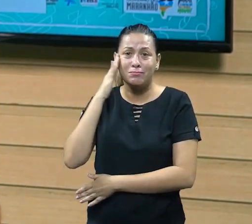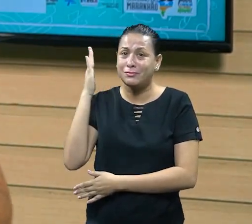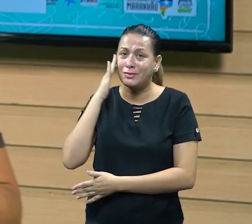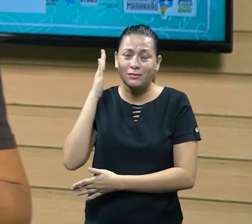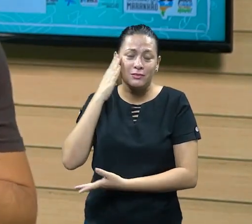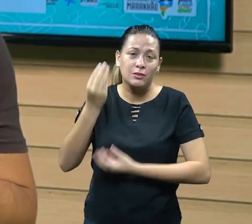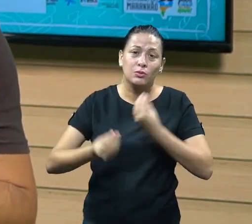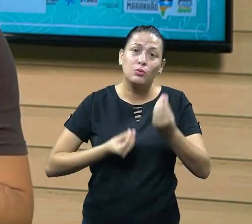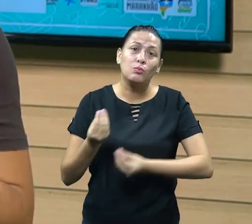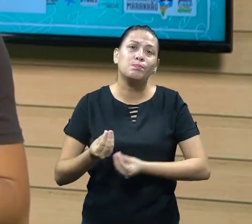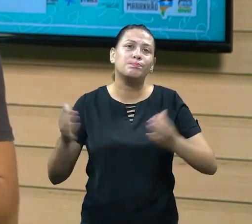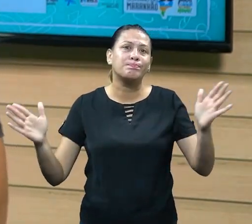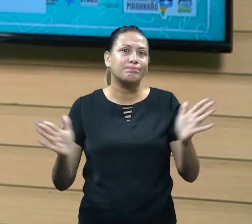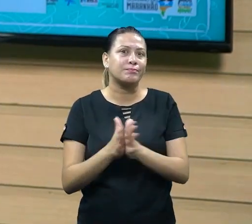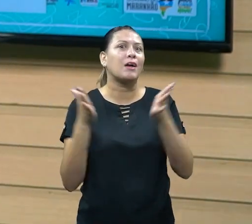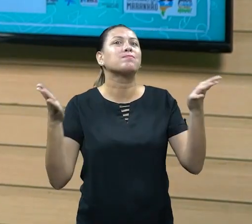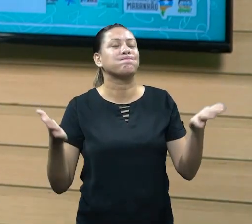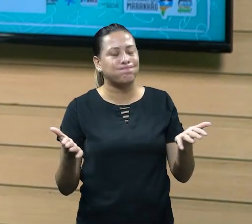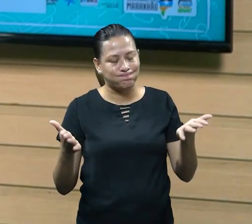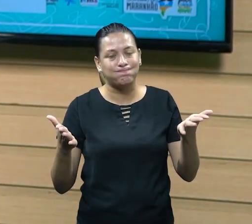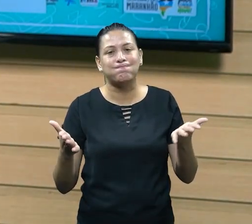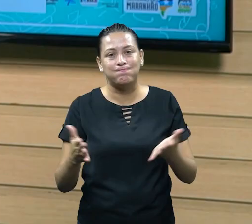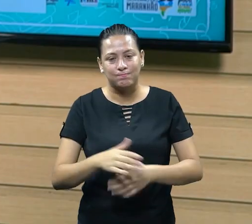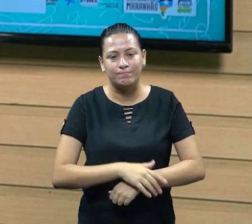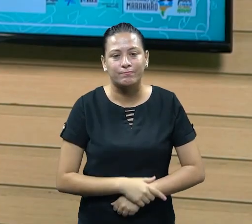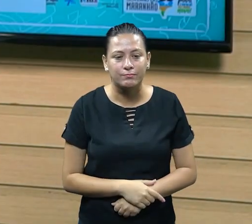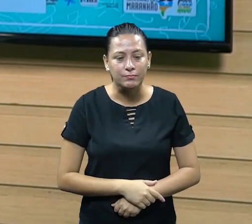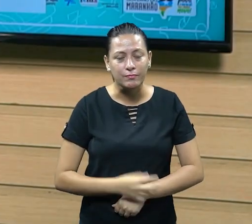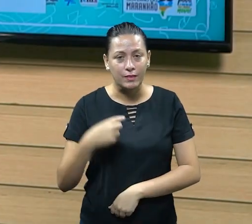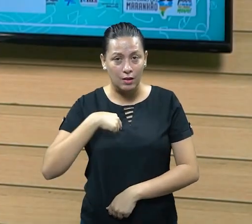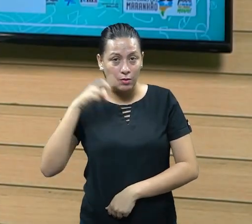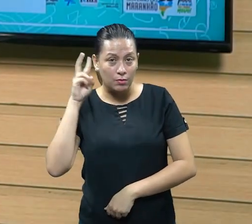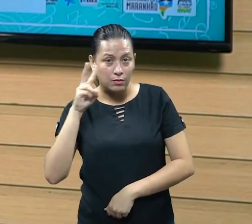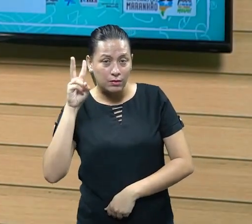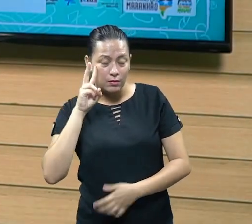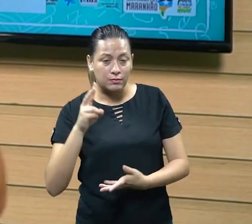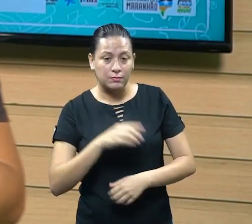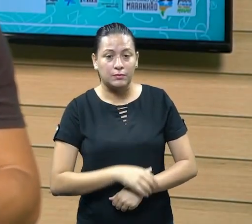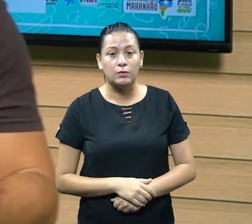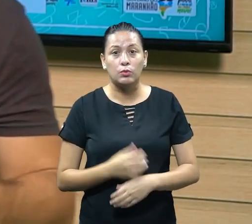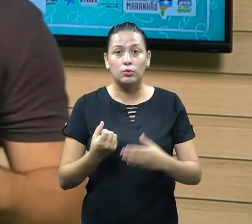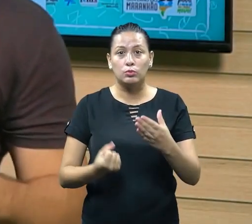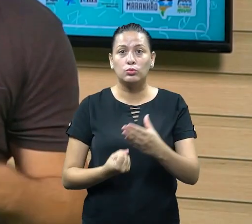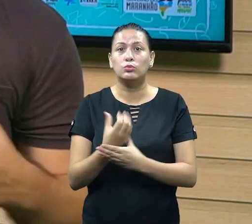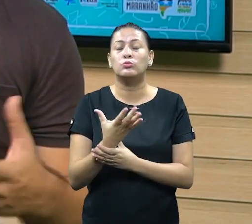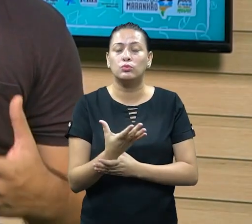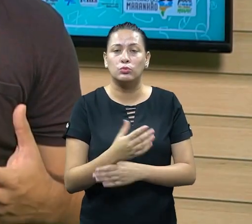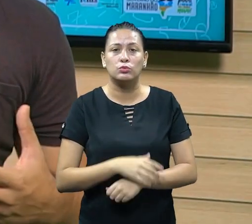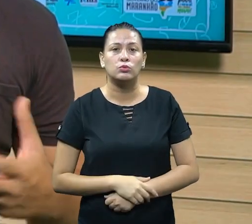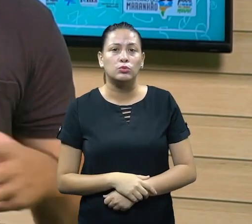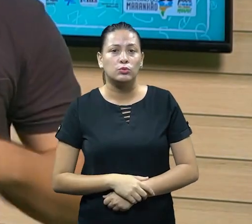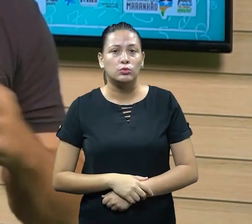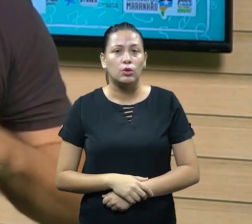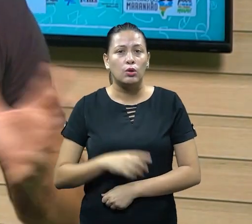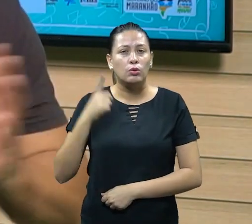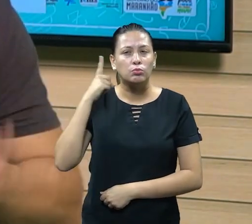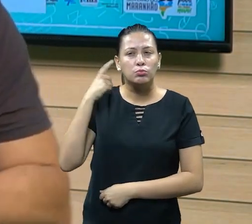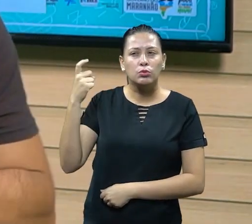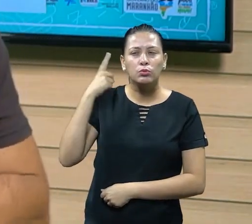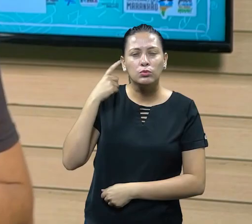esse impacto. Eu lembro muito bem quando surgiu os sonhos com CD, nas residências da